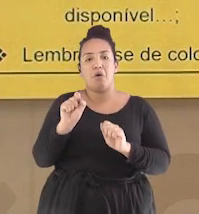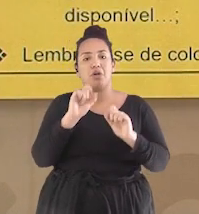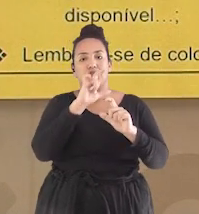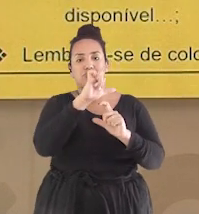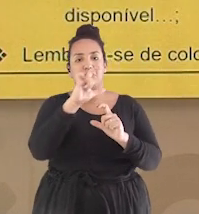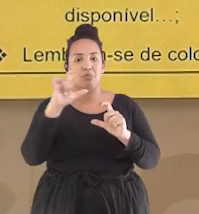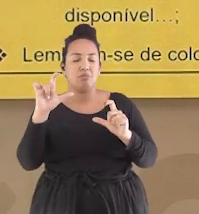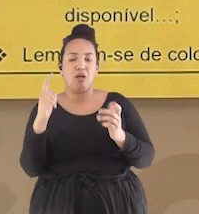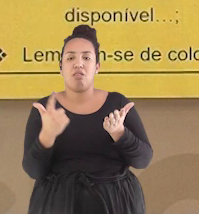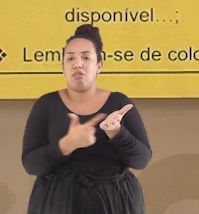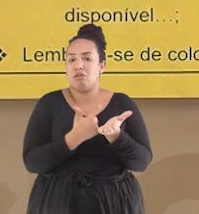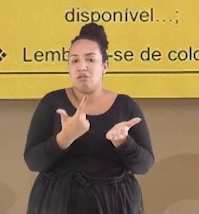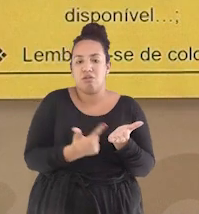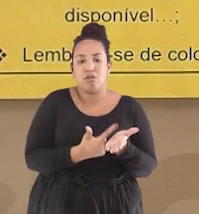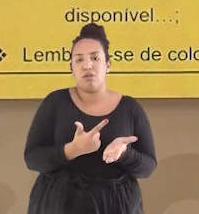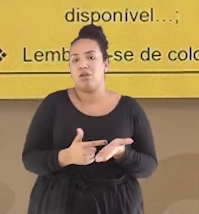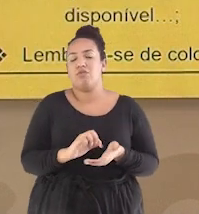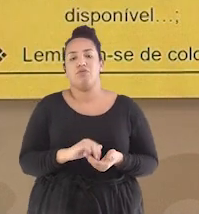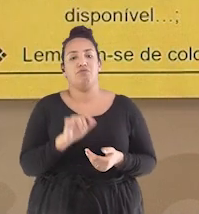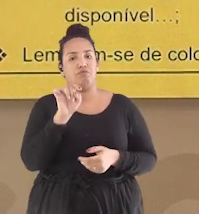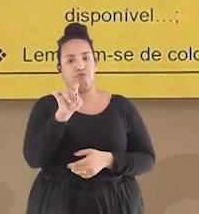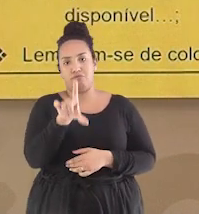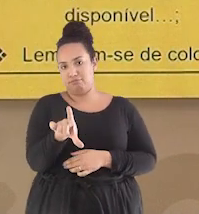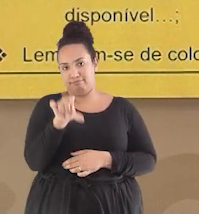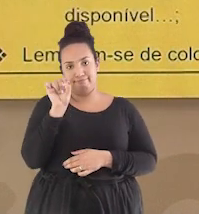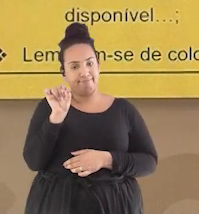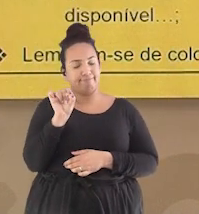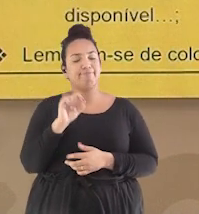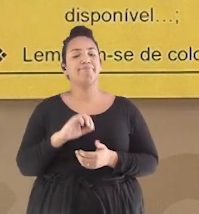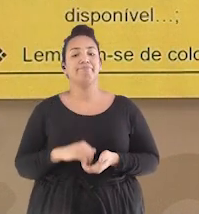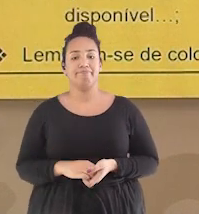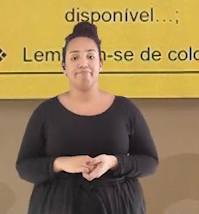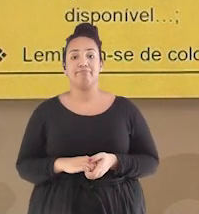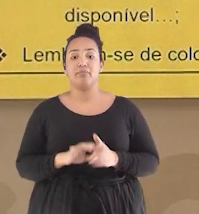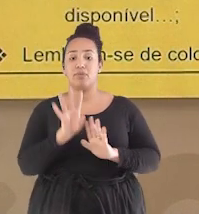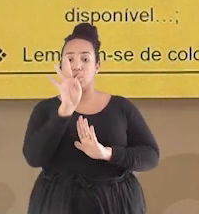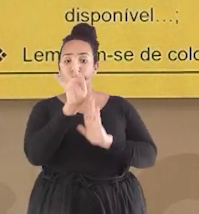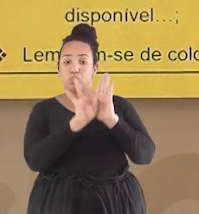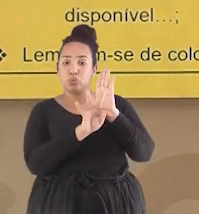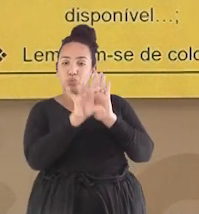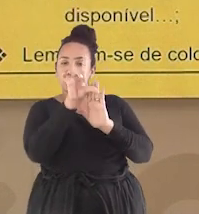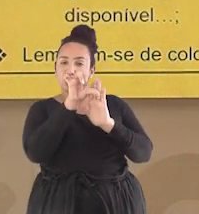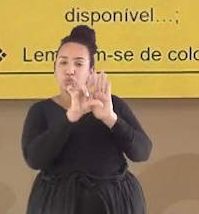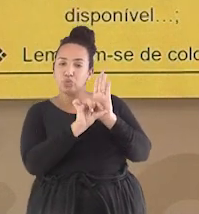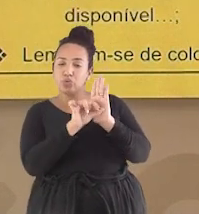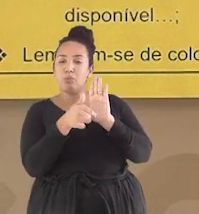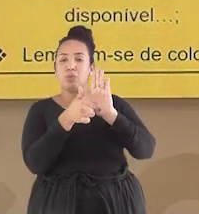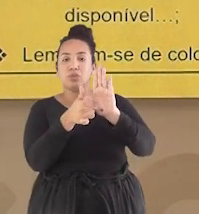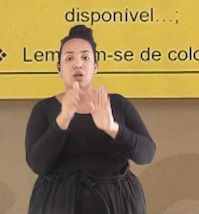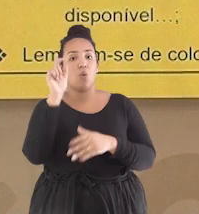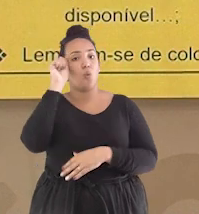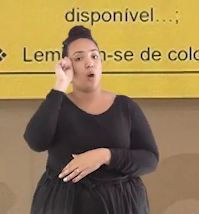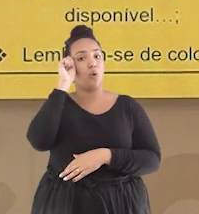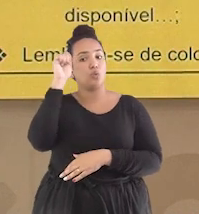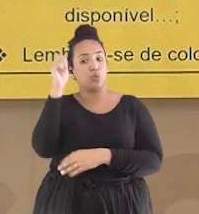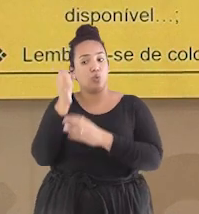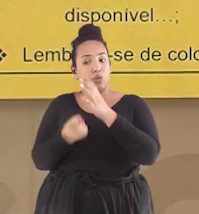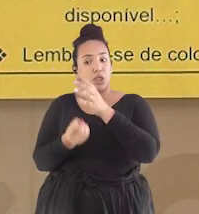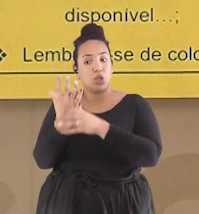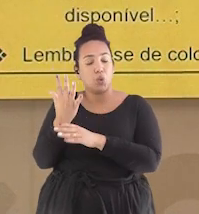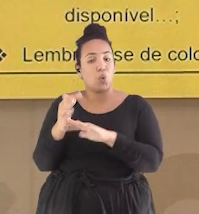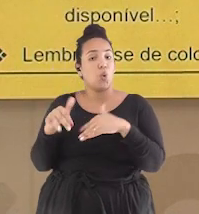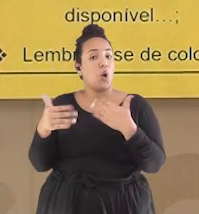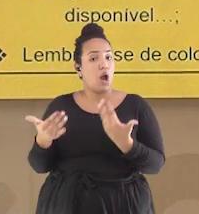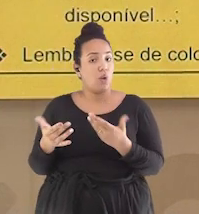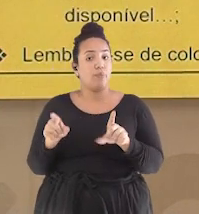em quadrinhos, livro, etc. É só vocês decidirem. Faça um texto breve apresentando quem é o autor, criador do que você